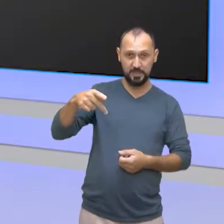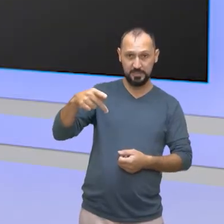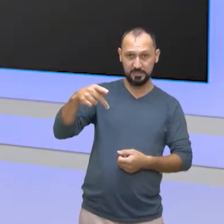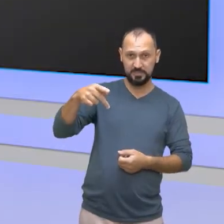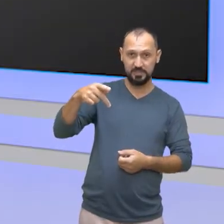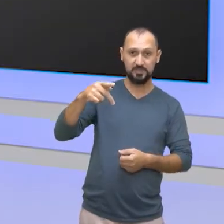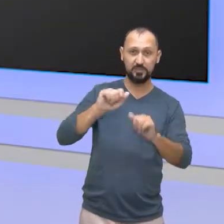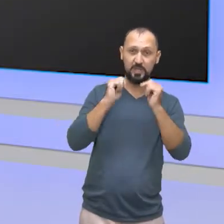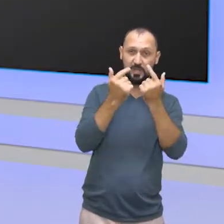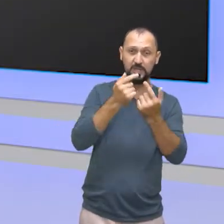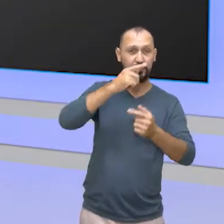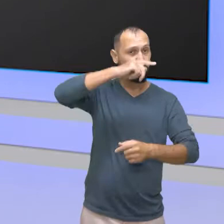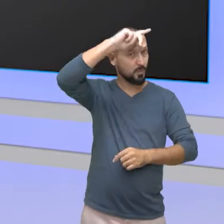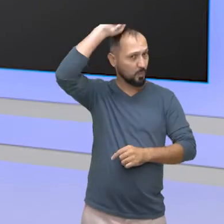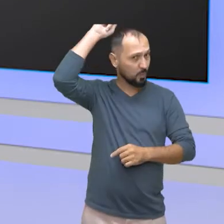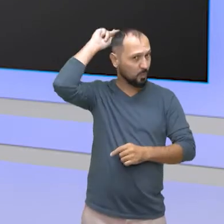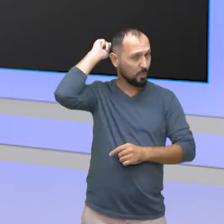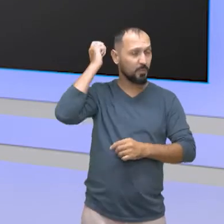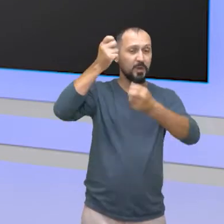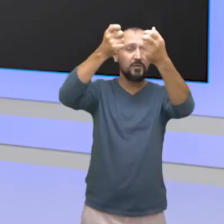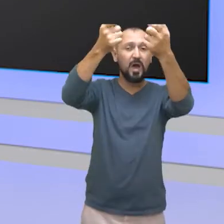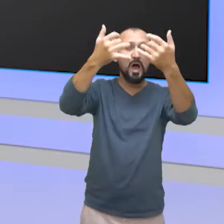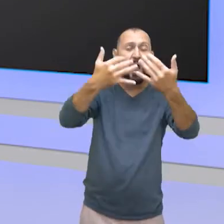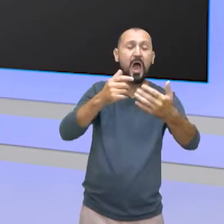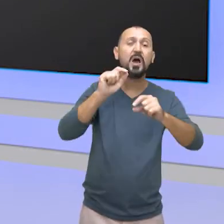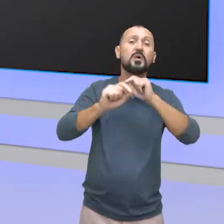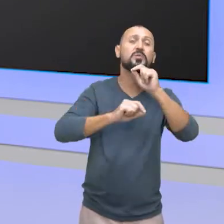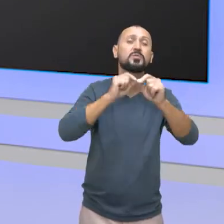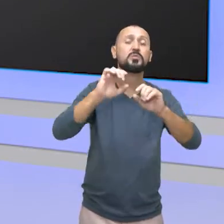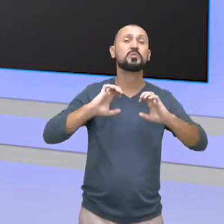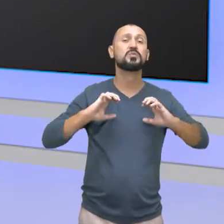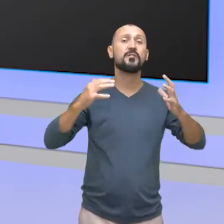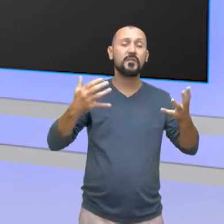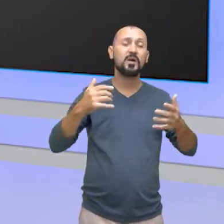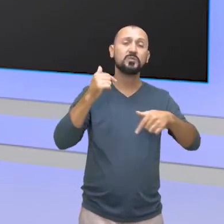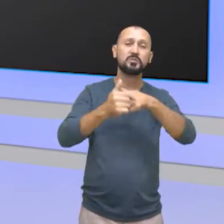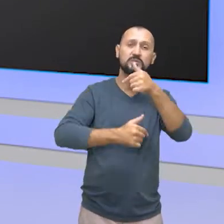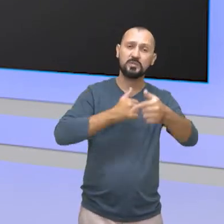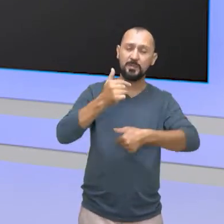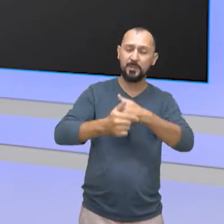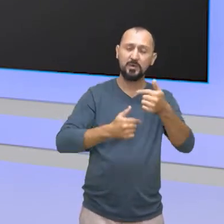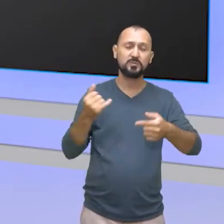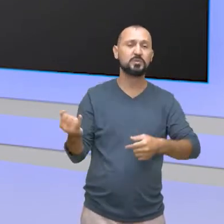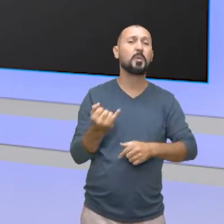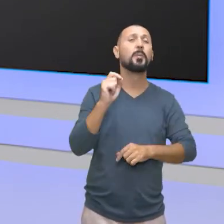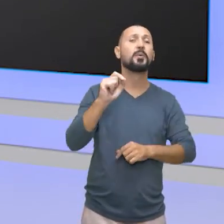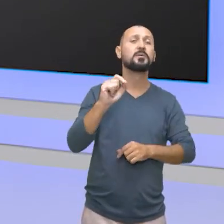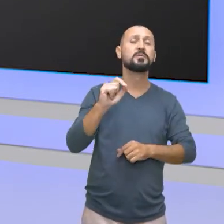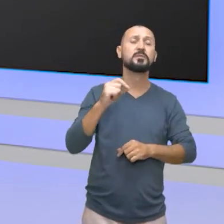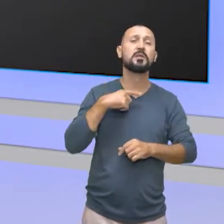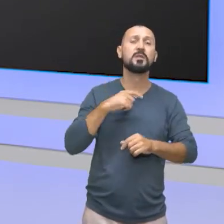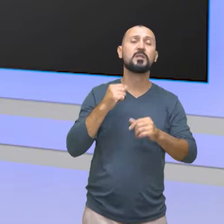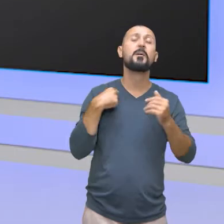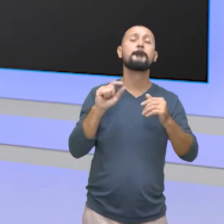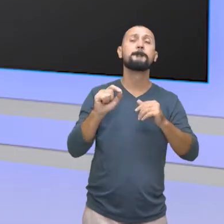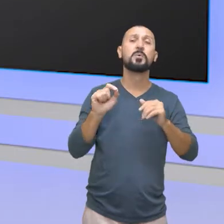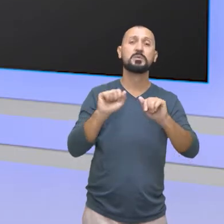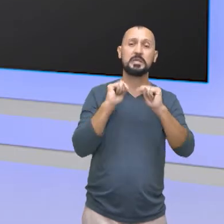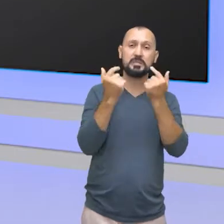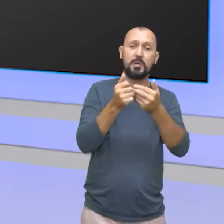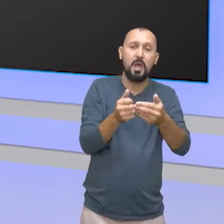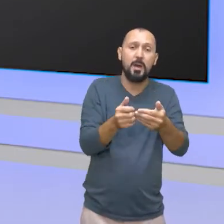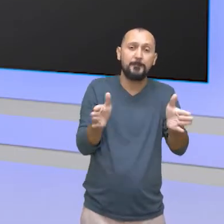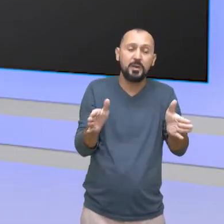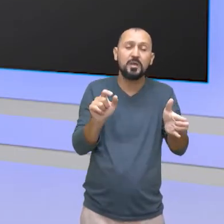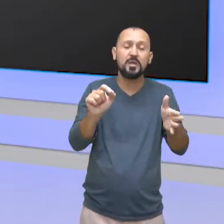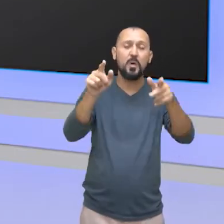da Alemes, deputado Paulo Correia, fala sobre os principais eventos e atividades parlamentares após a abertura da